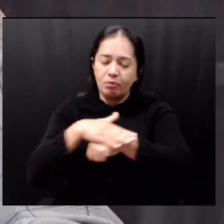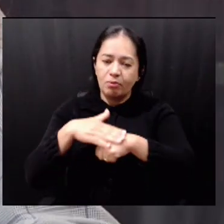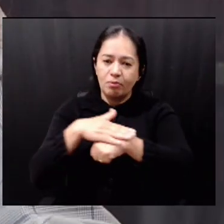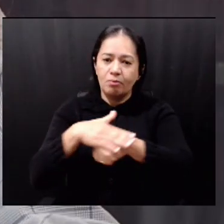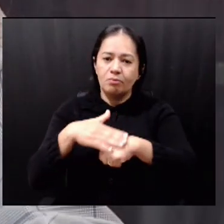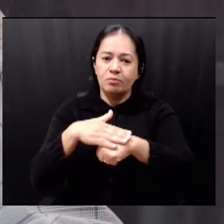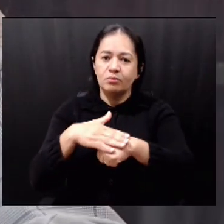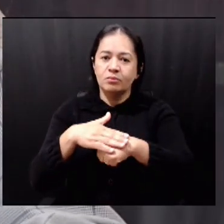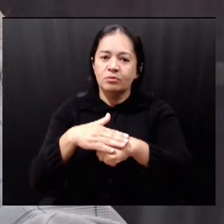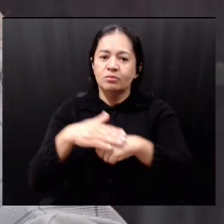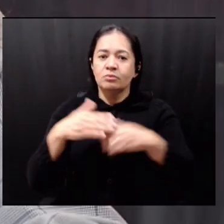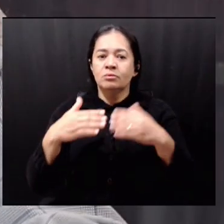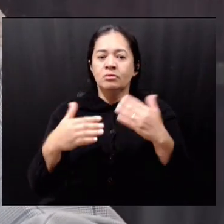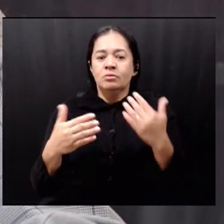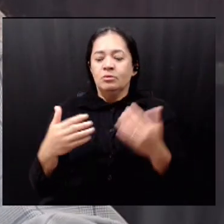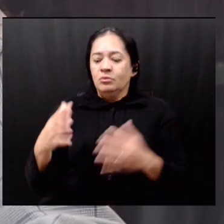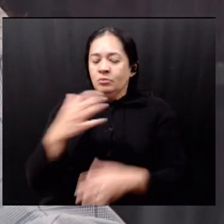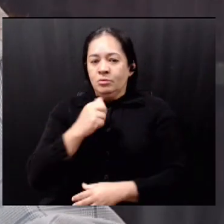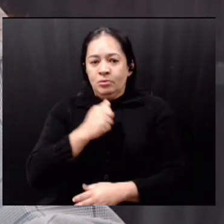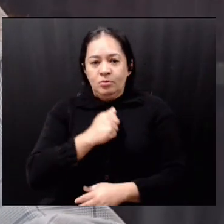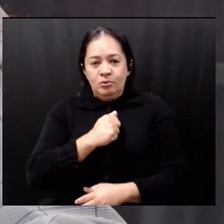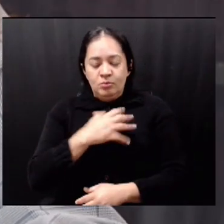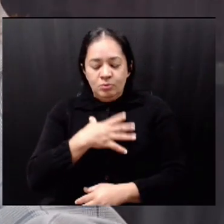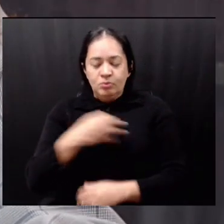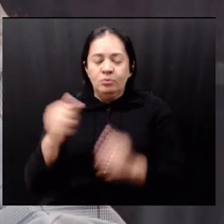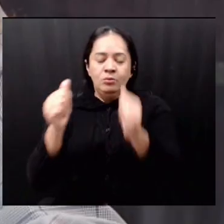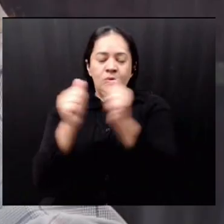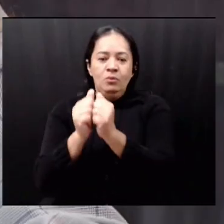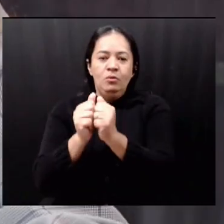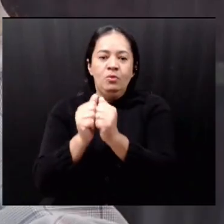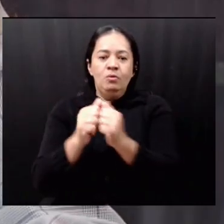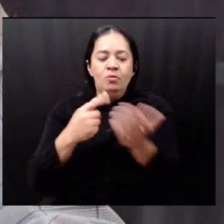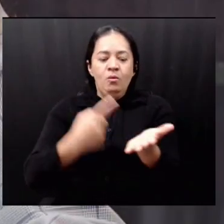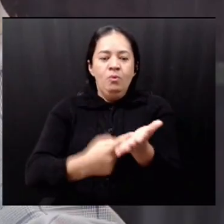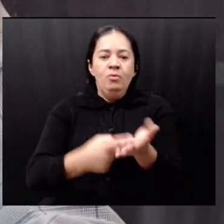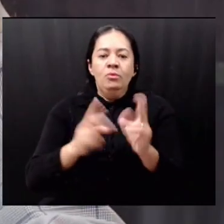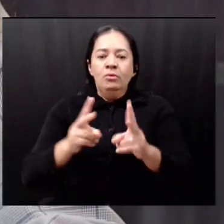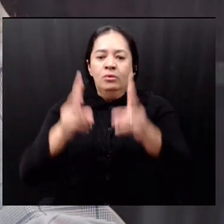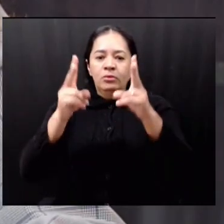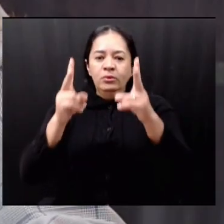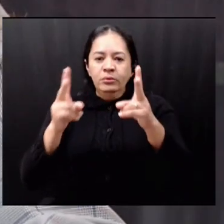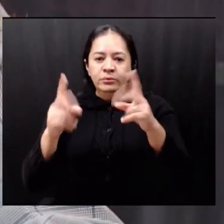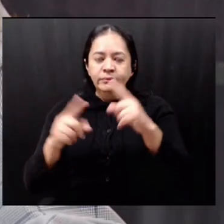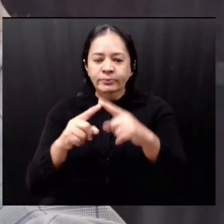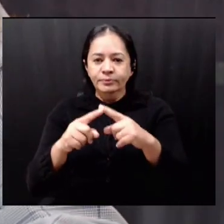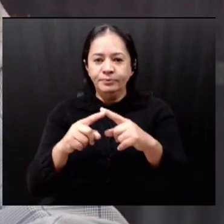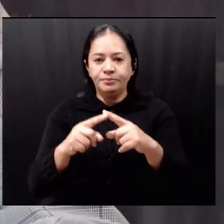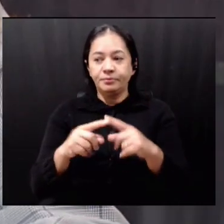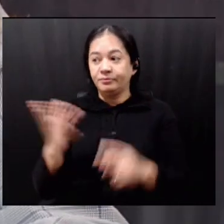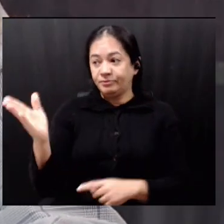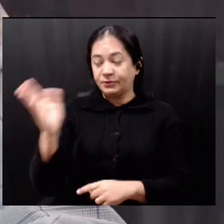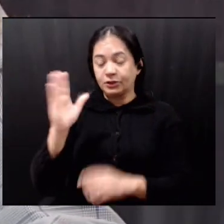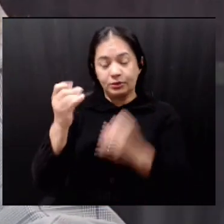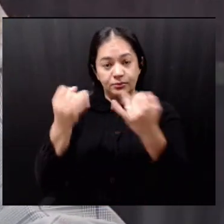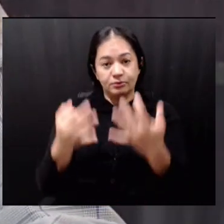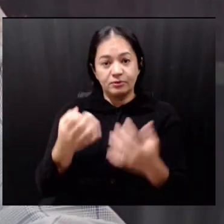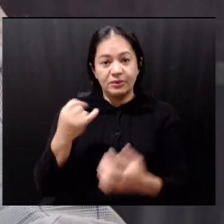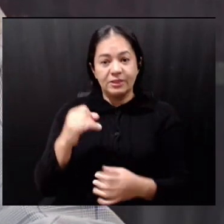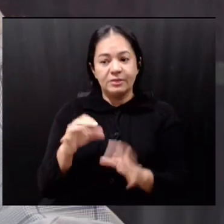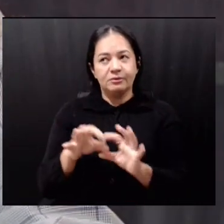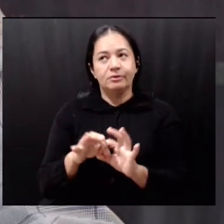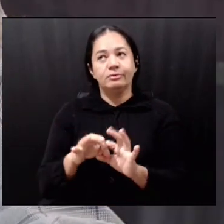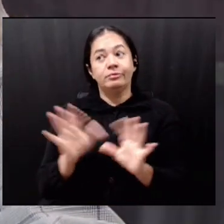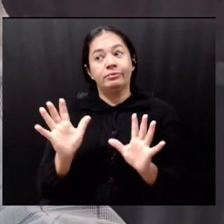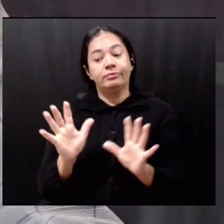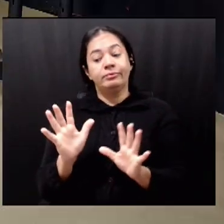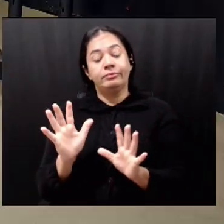pro filho, né? Mas mantendo o combinado, porque é isso, né, que a Bia falou. Se você abrir margem, um dia